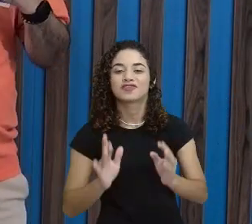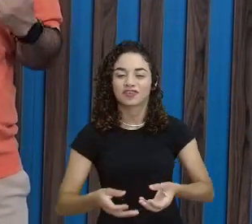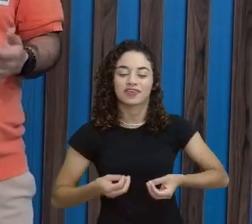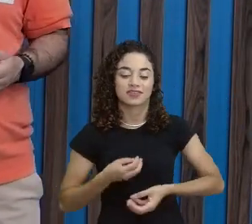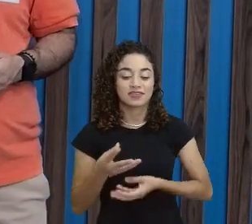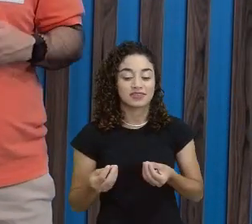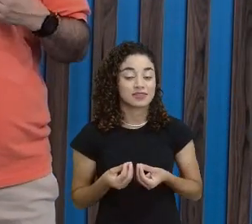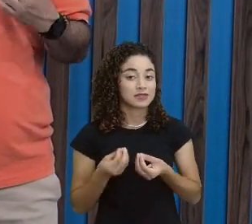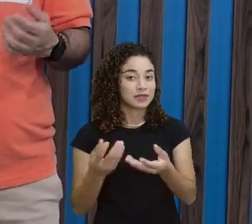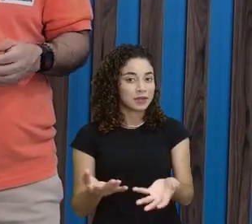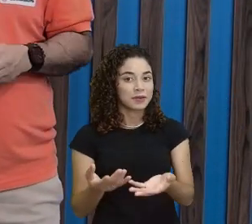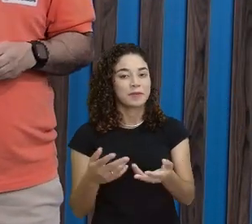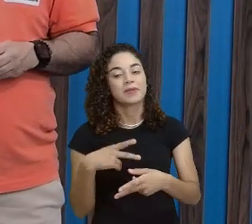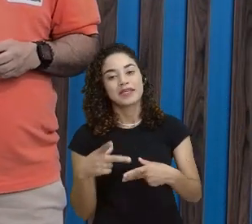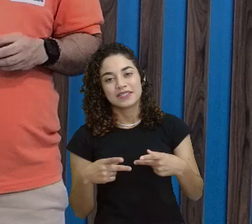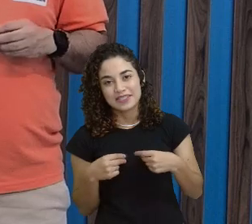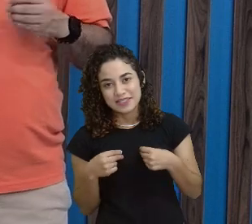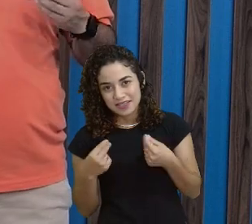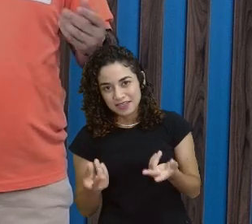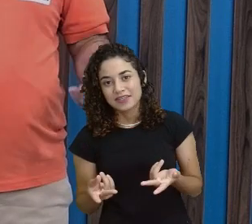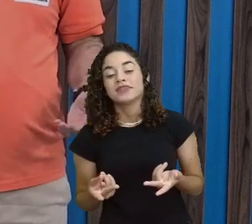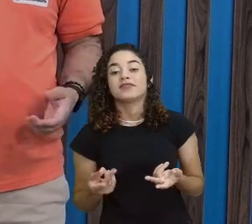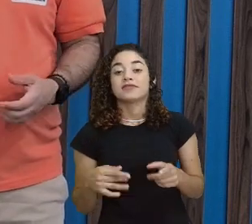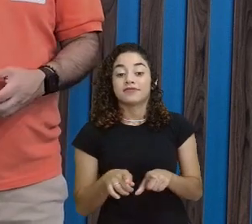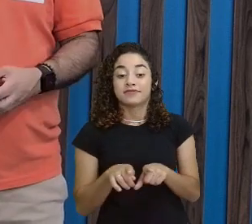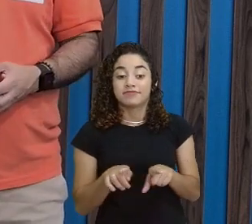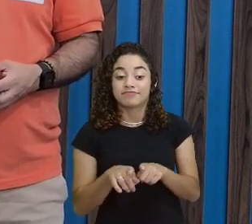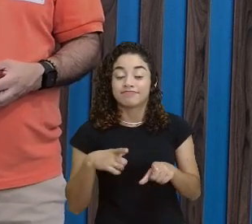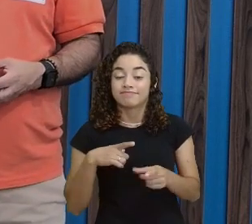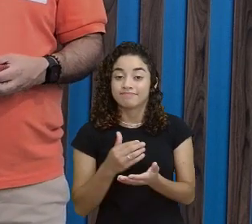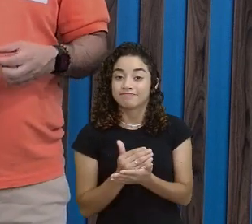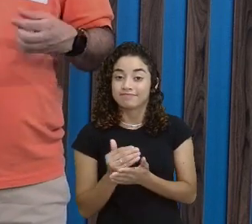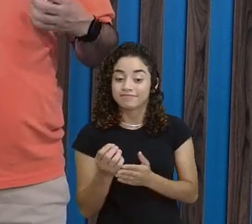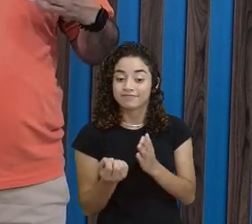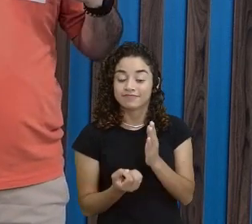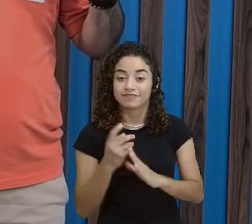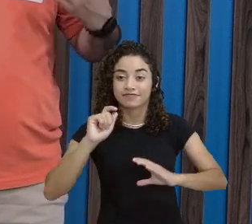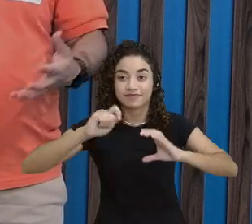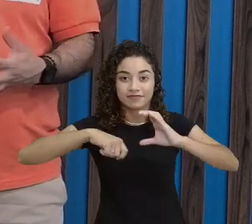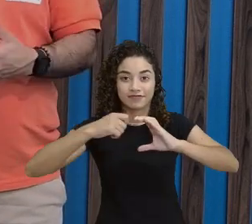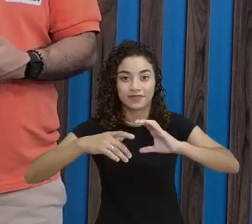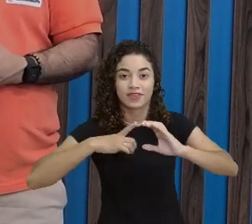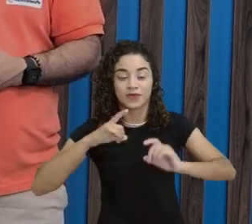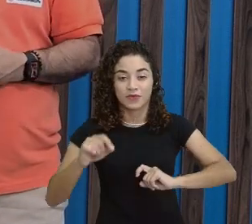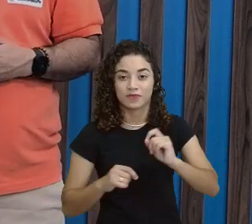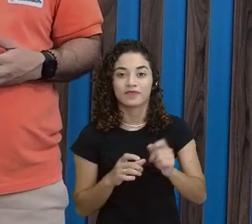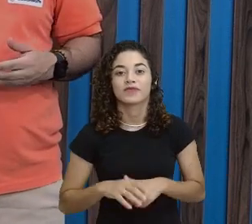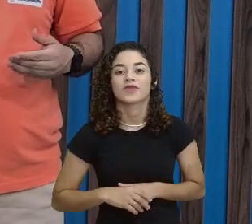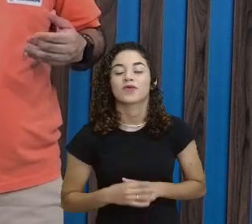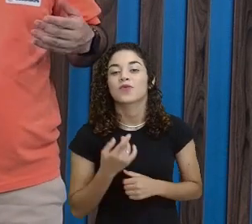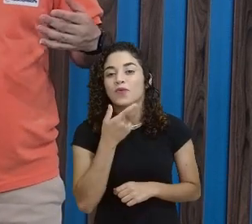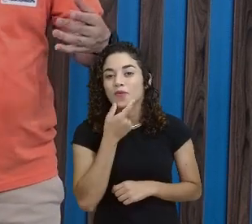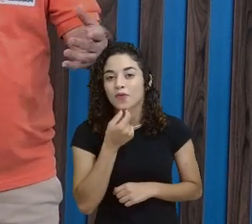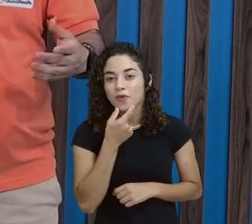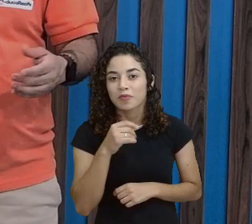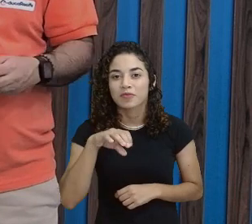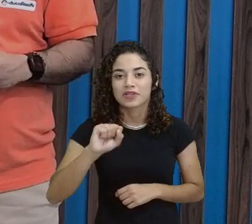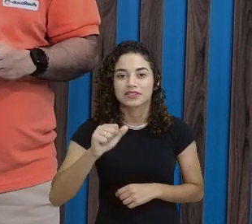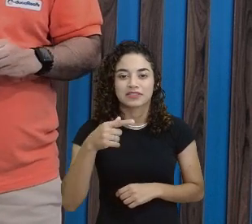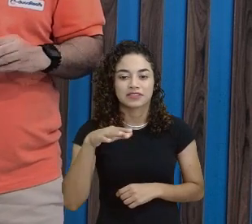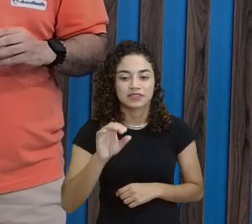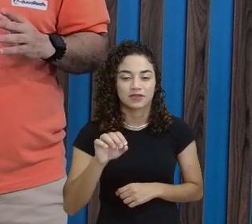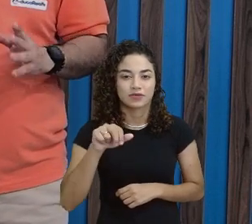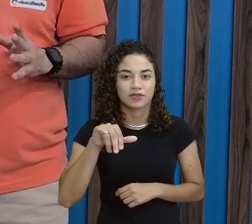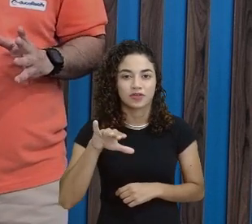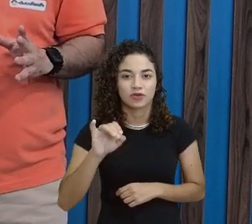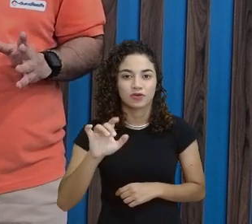fazer propagandas em vídeo, uma propaganda clássica foi a do São Nicolau, né, entregando vários presentes.